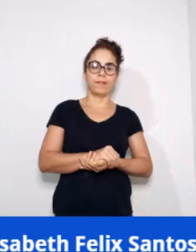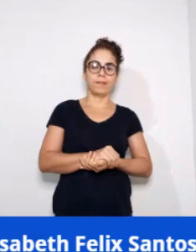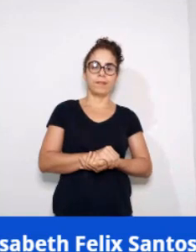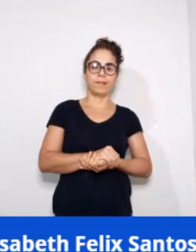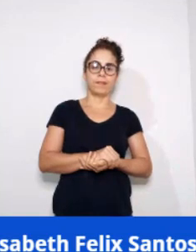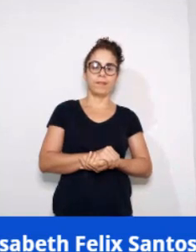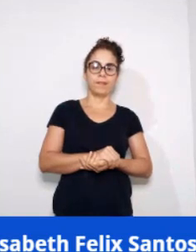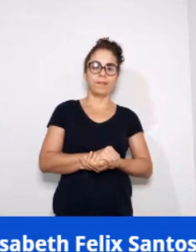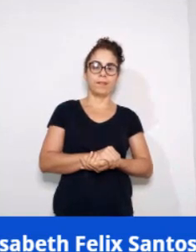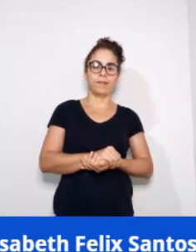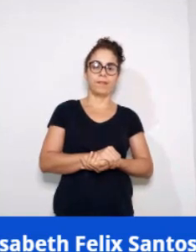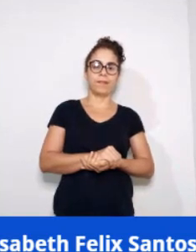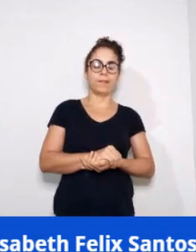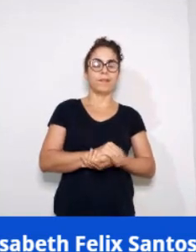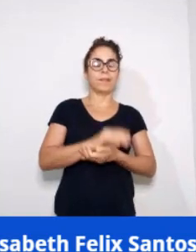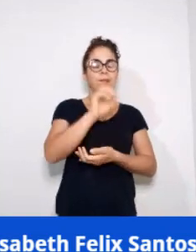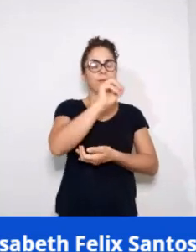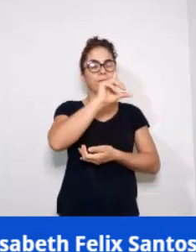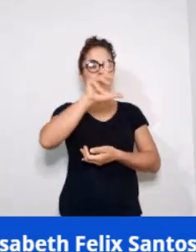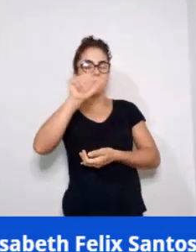Olá, queridos professores,